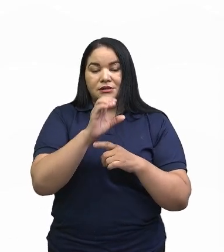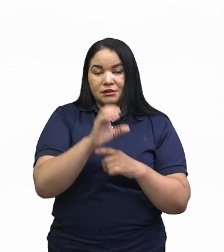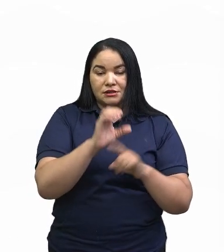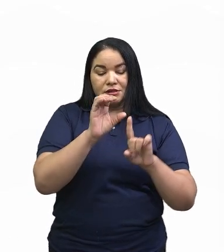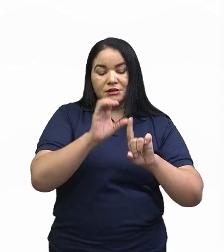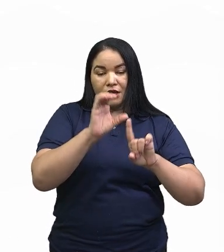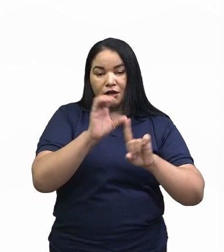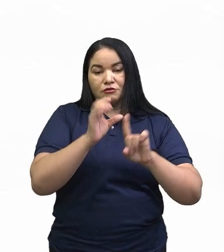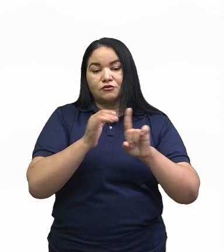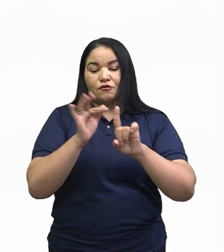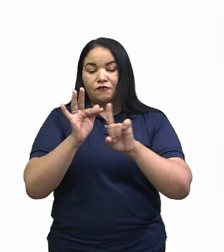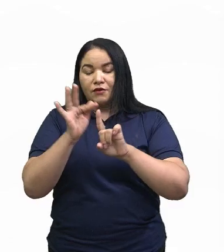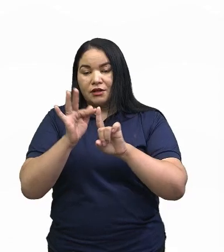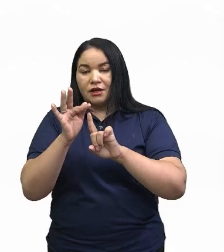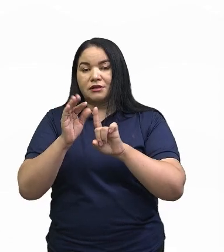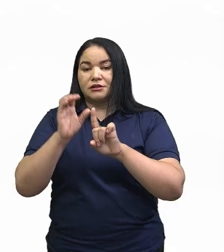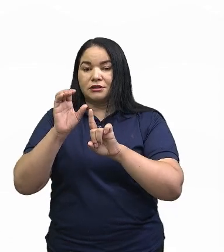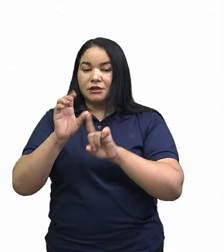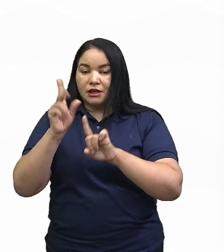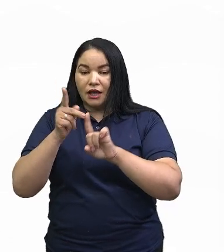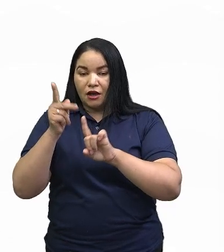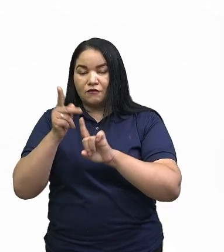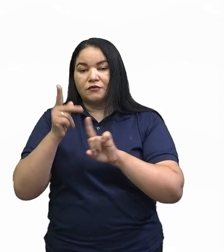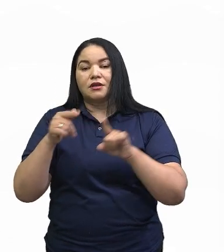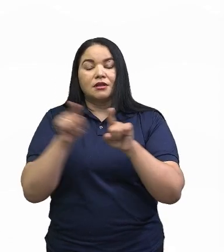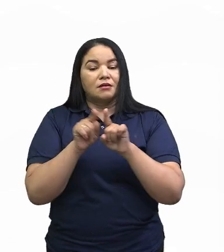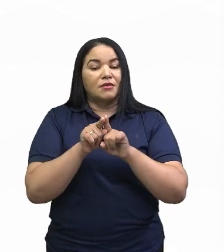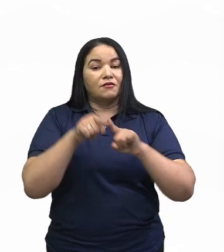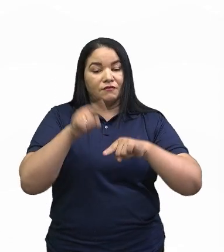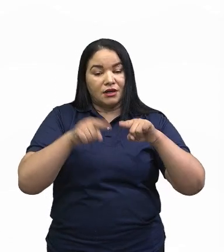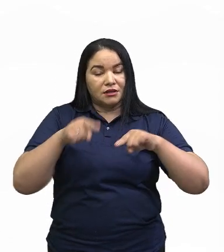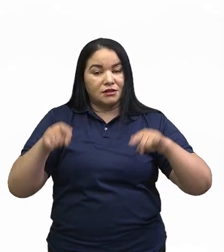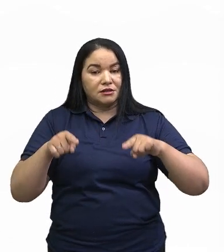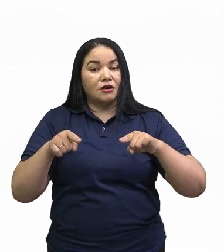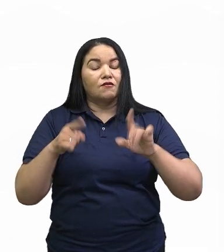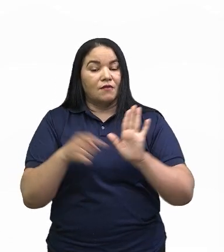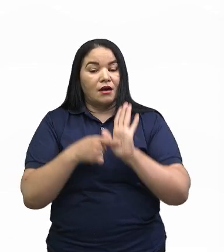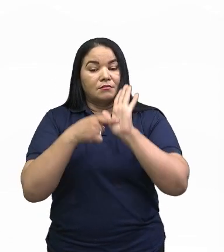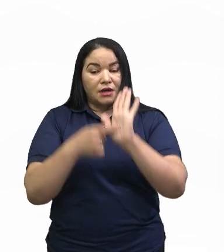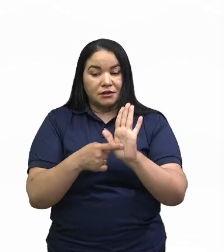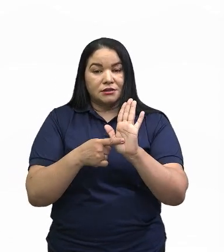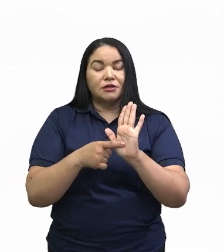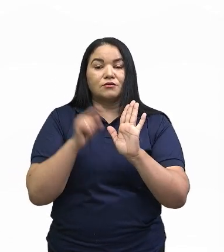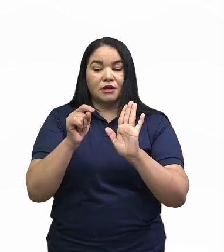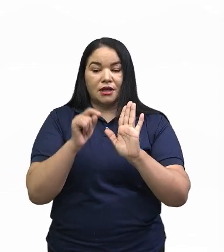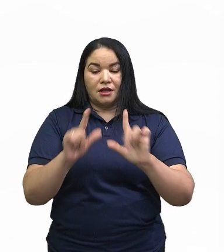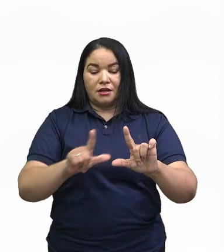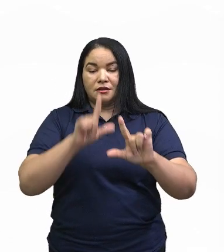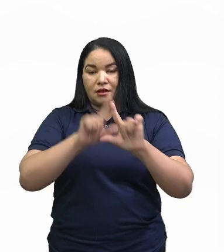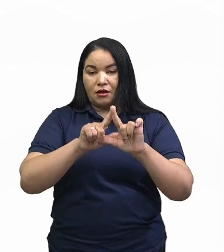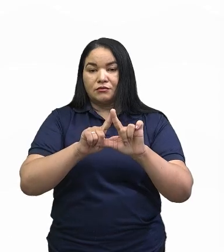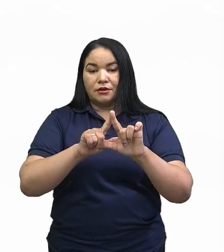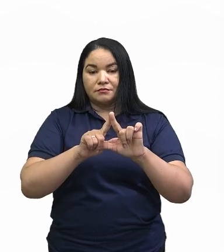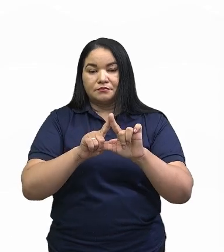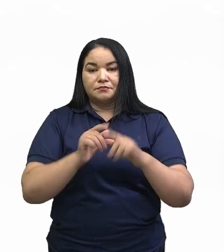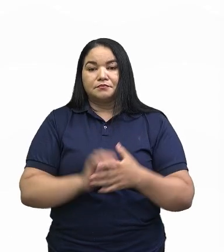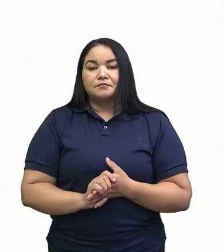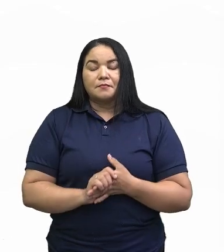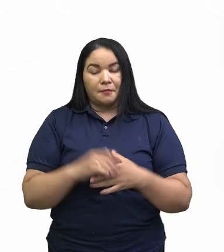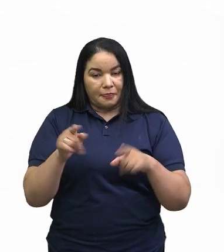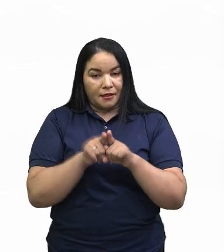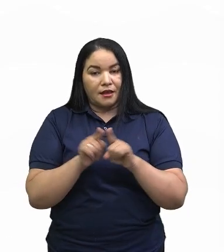Kelvin. Vou usar como? Quando vier variação, irá aparecer o delta, variação de